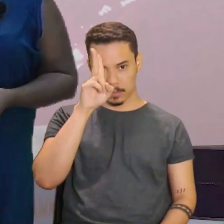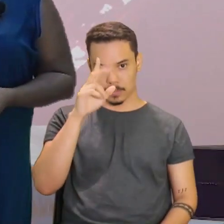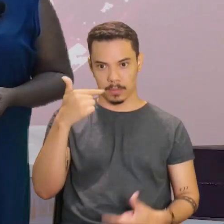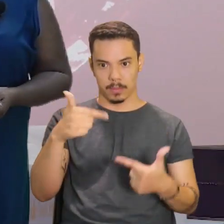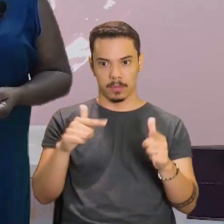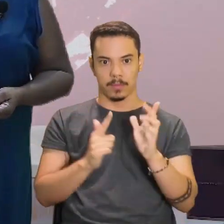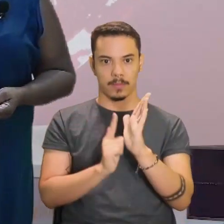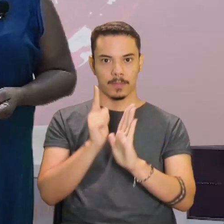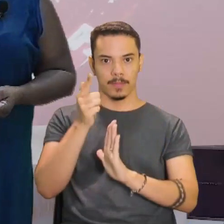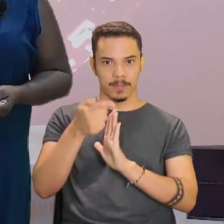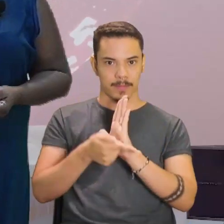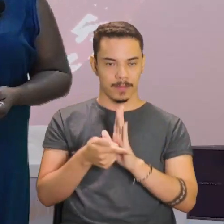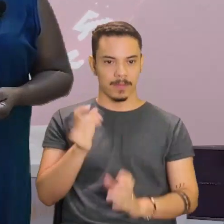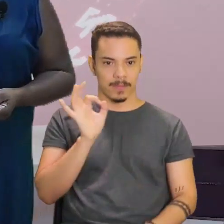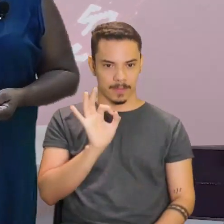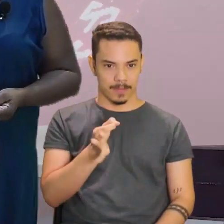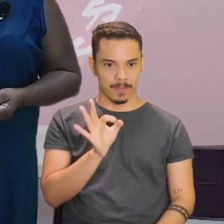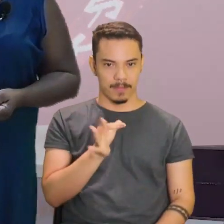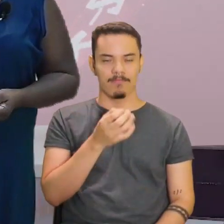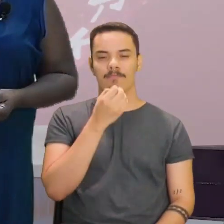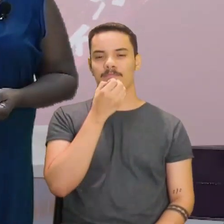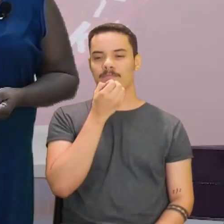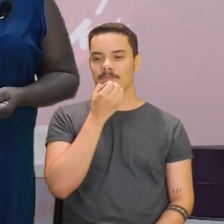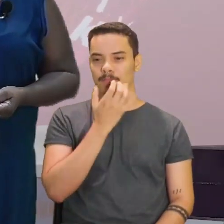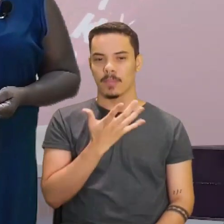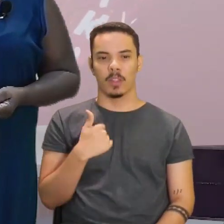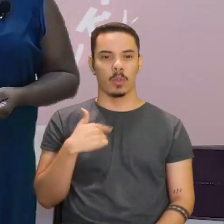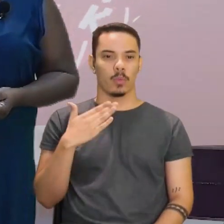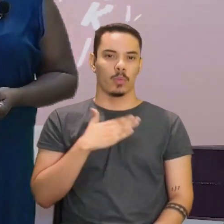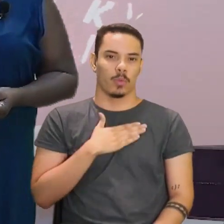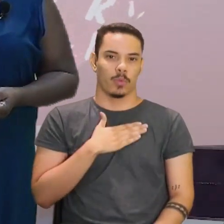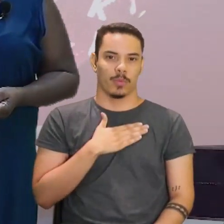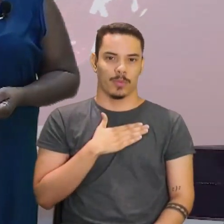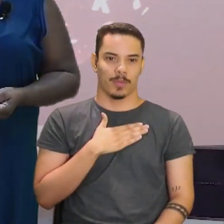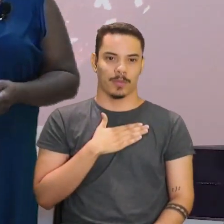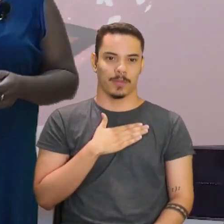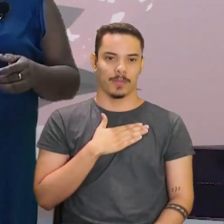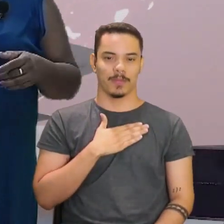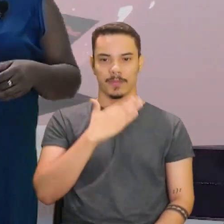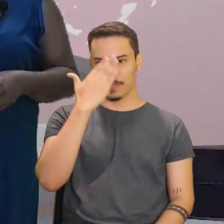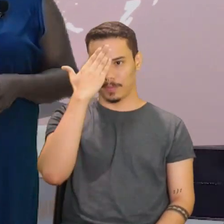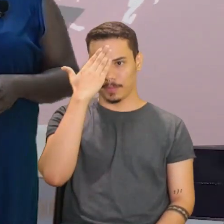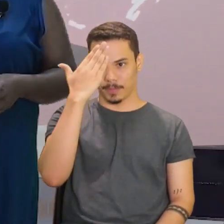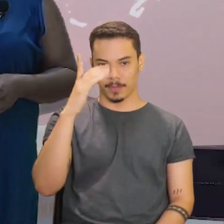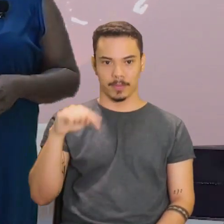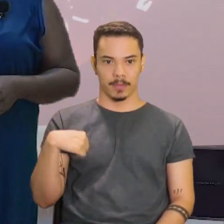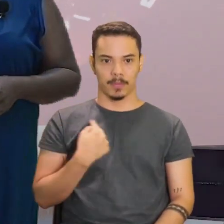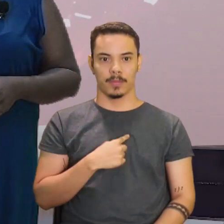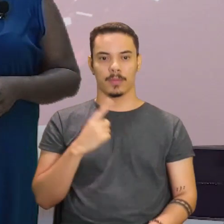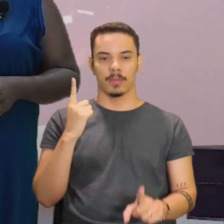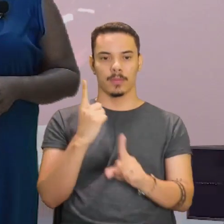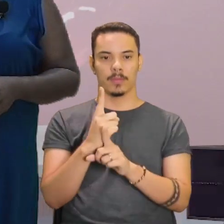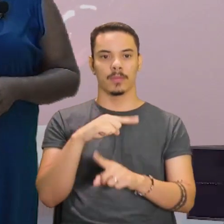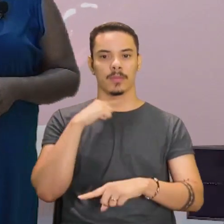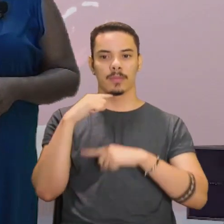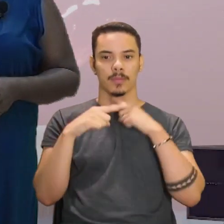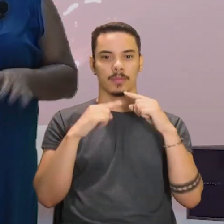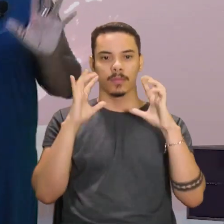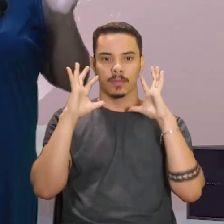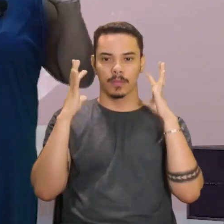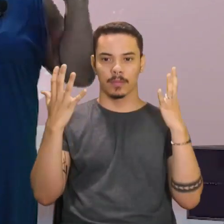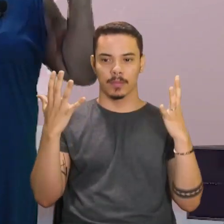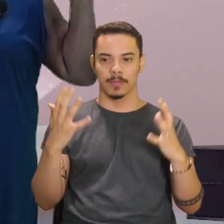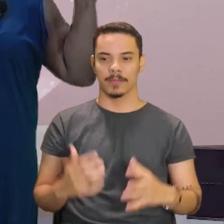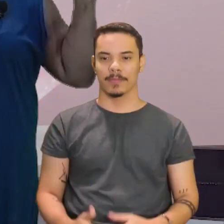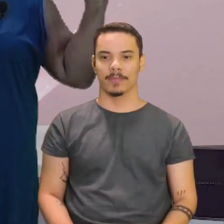o Gênero. Legal, né? É um gênero bacana, eu gosto muito. Valeu, então a gente se encontra lá no Tirando Dúvidas.